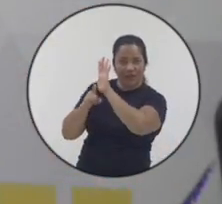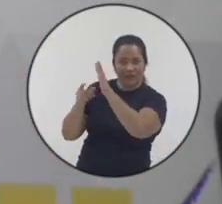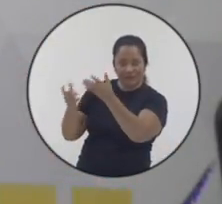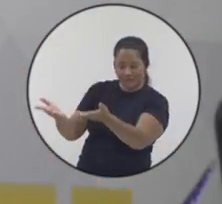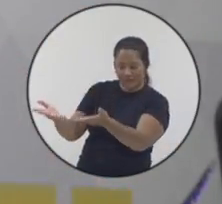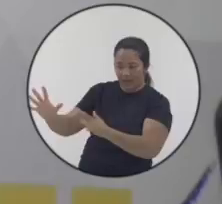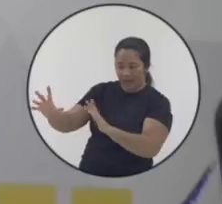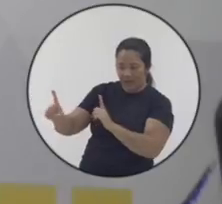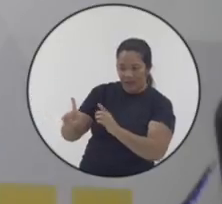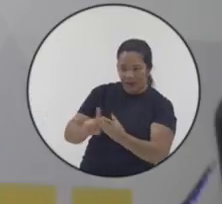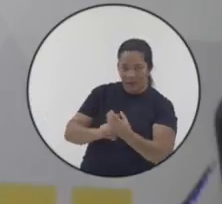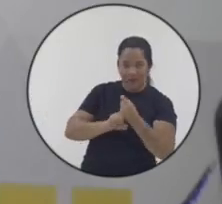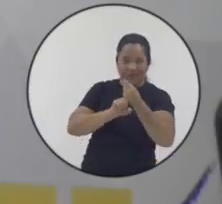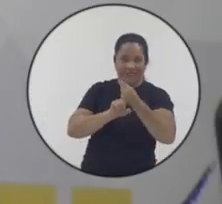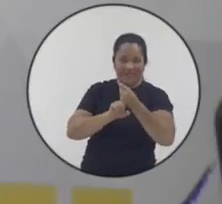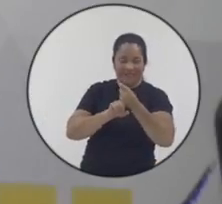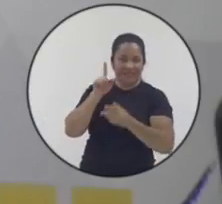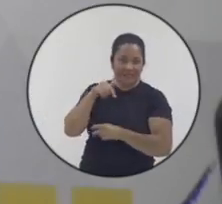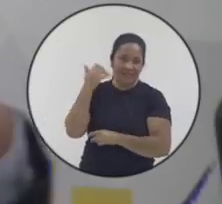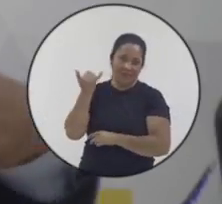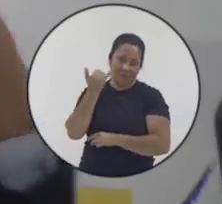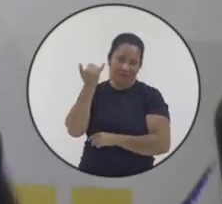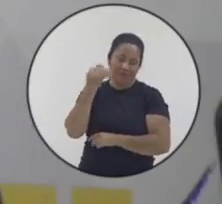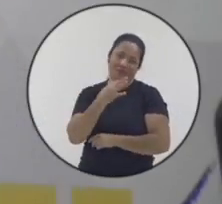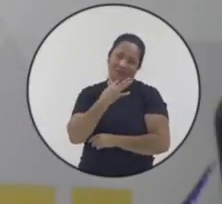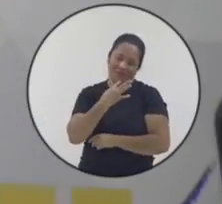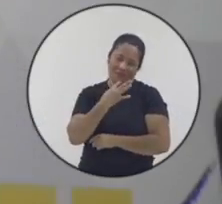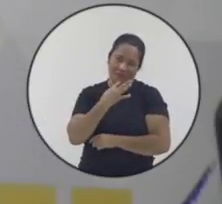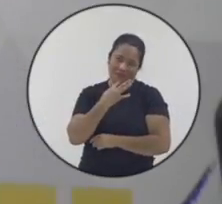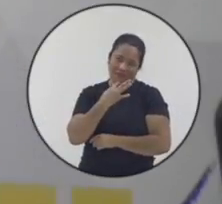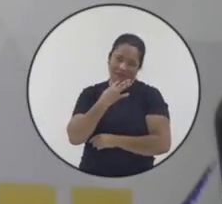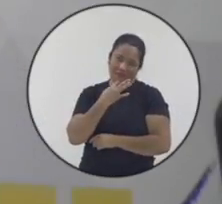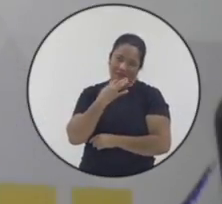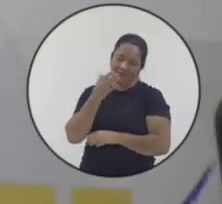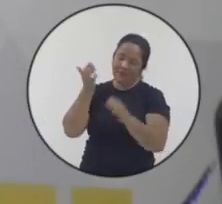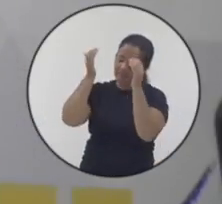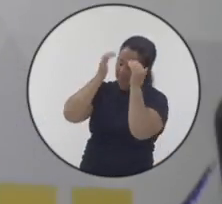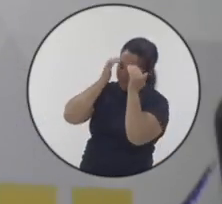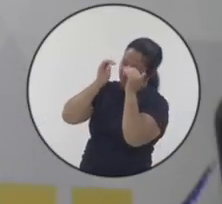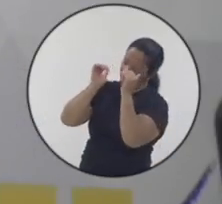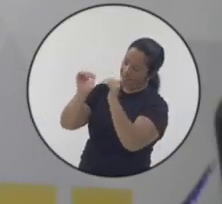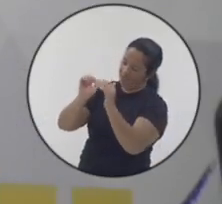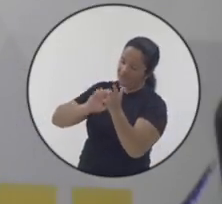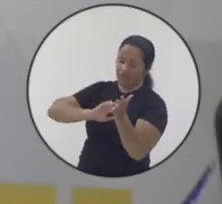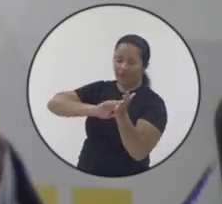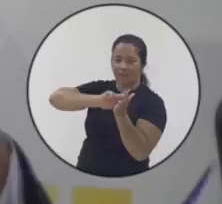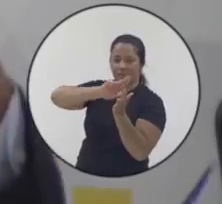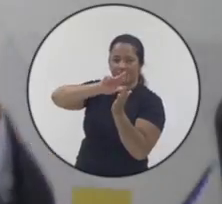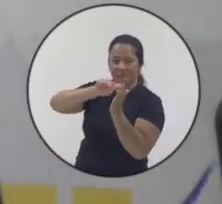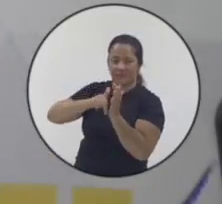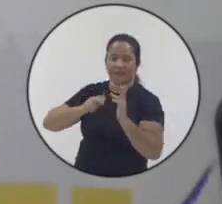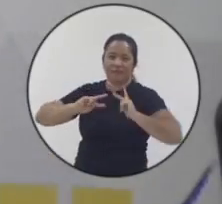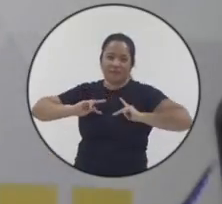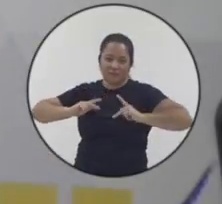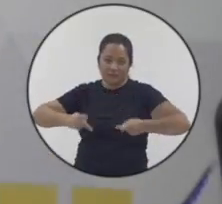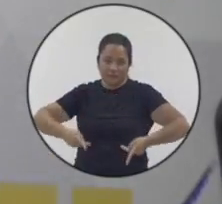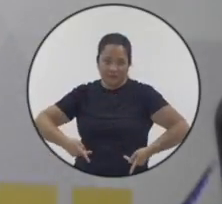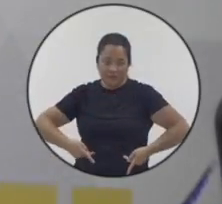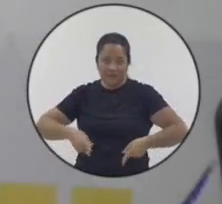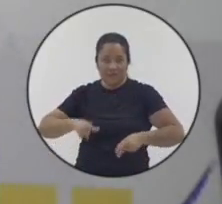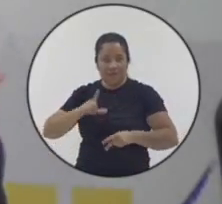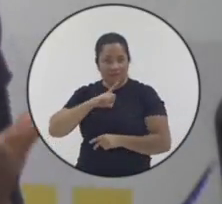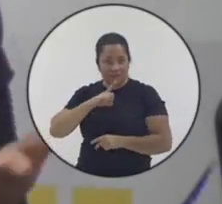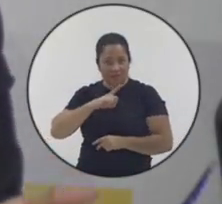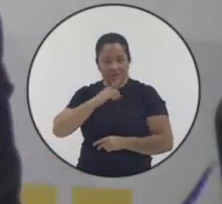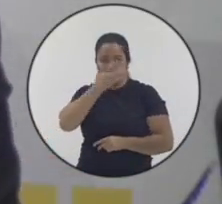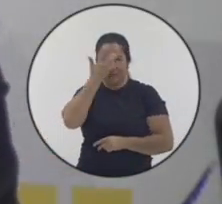aquela pessoa. Então, é importante você saber em respeito à pluralidade humana. A gente tem pessoas e pessoas. E